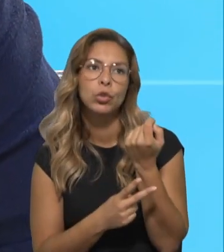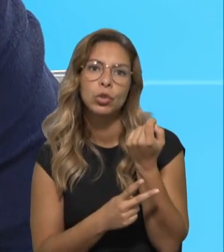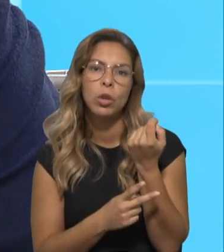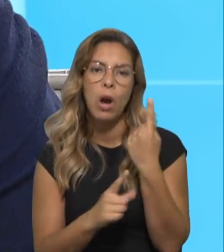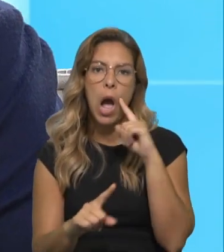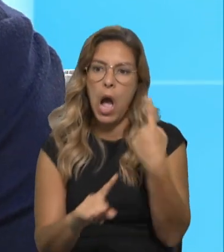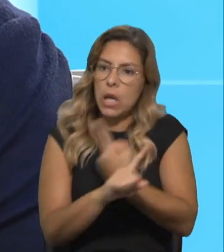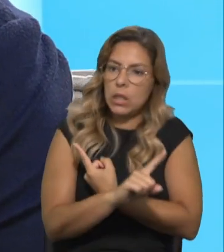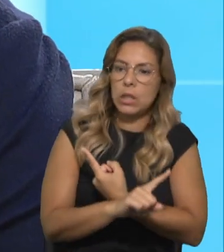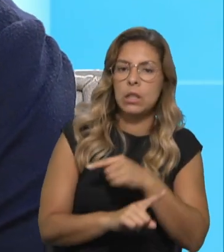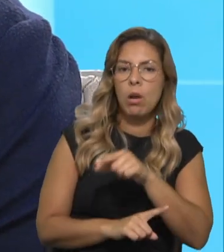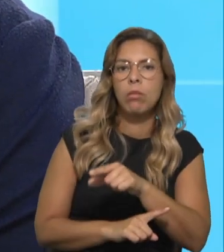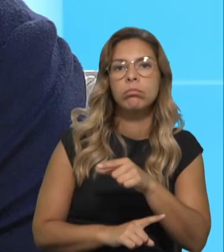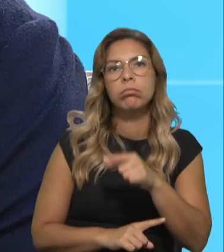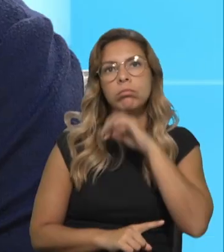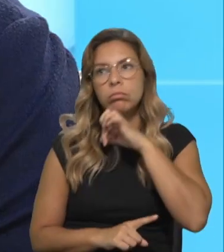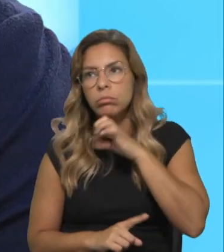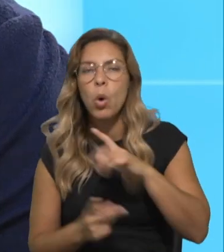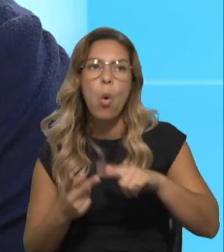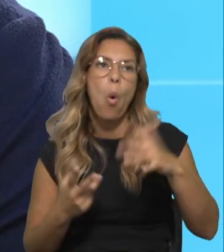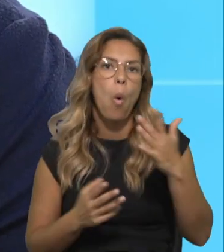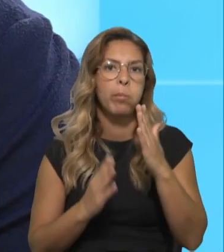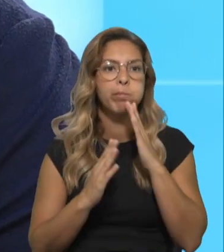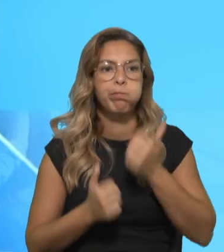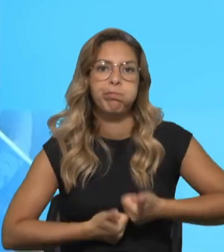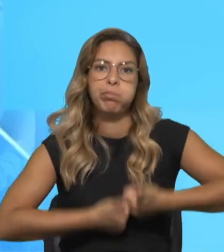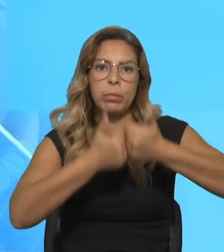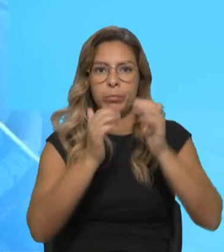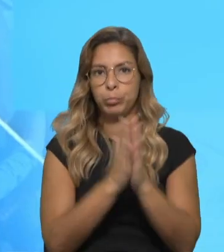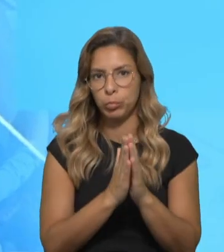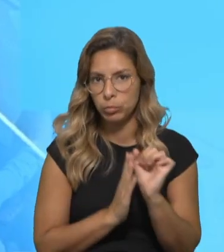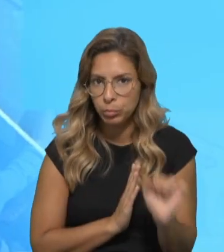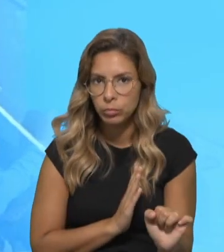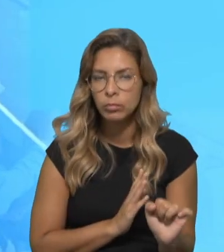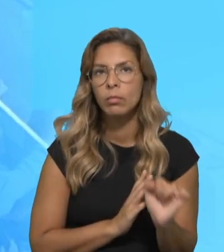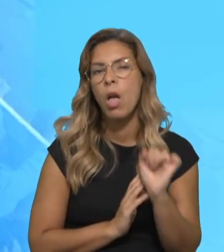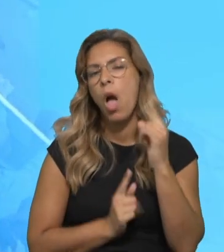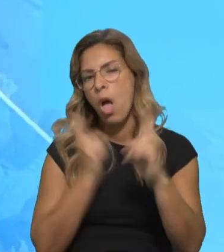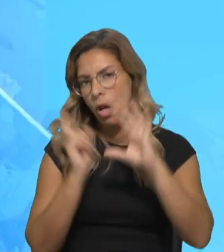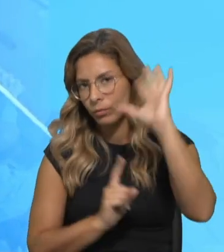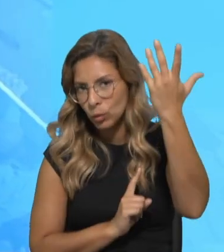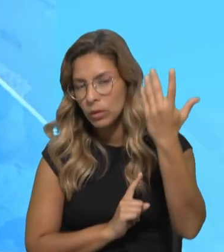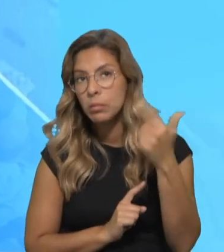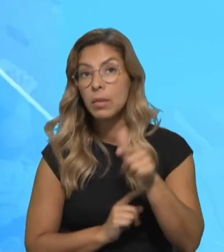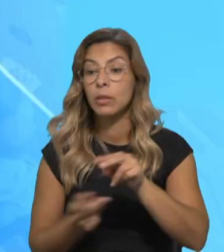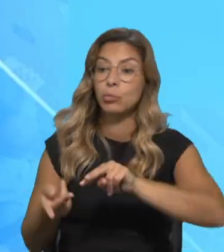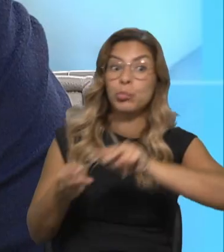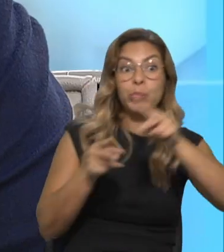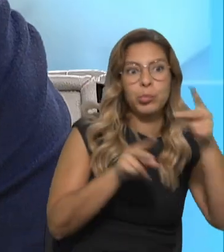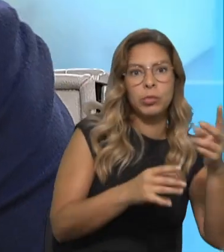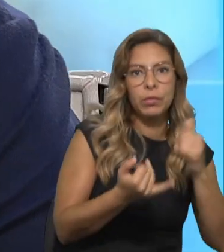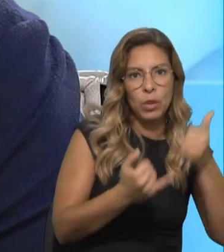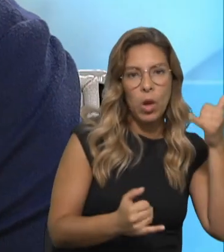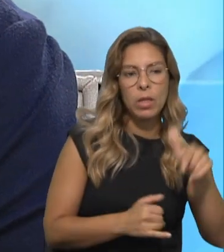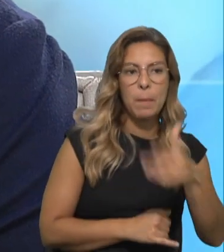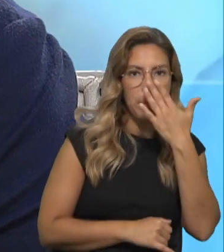divergências do próprio bispo, da própria Santa Sé, sim, existem muitos casos desses. Ir para um ambiente virtual... Sim. Achando que não é real.